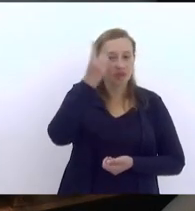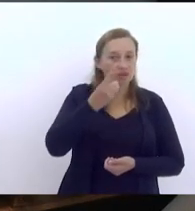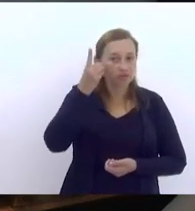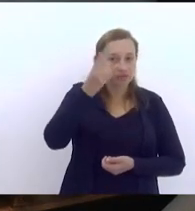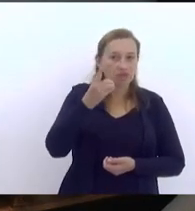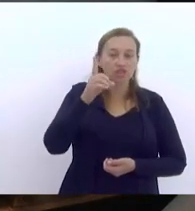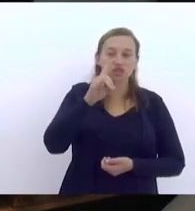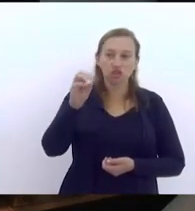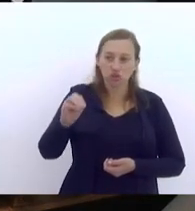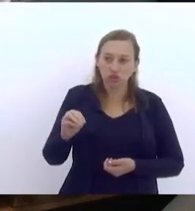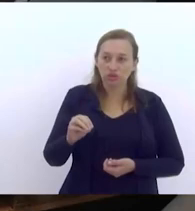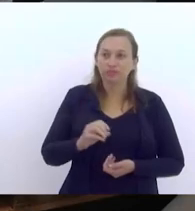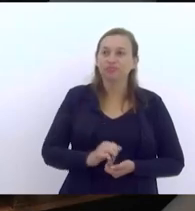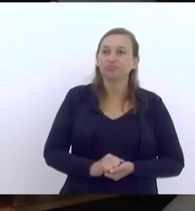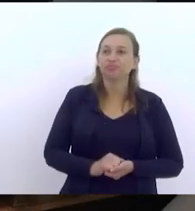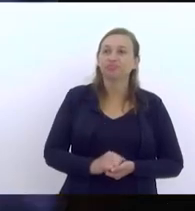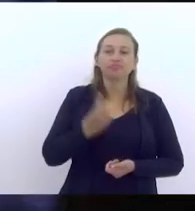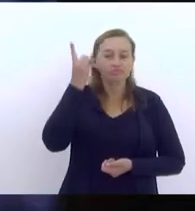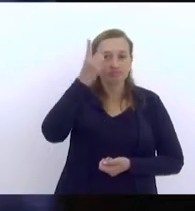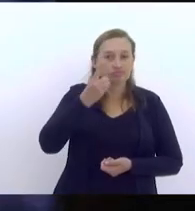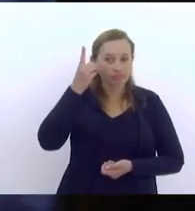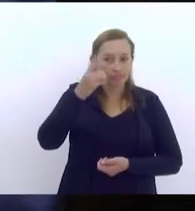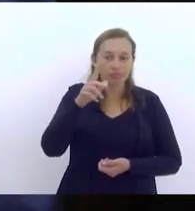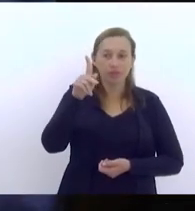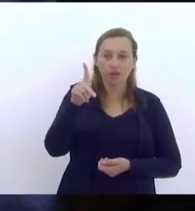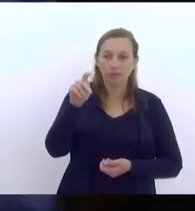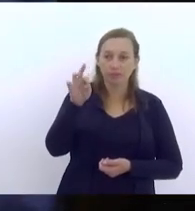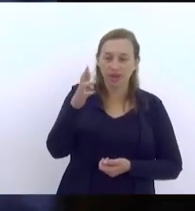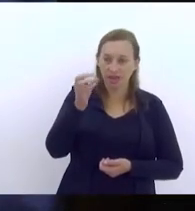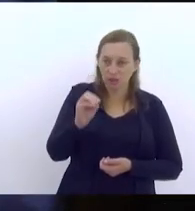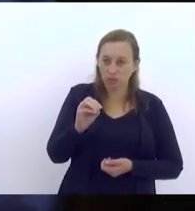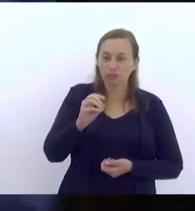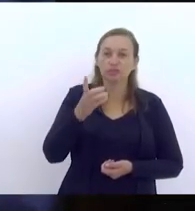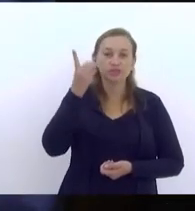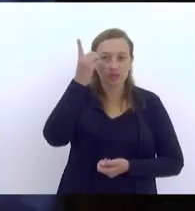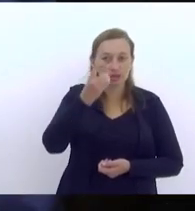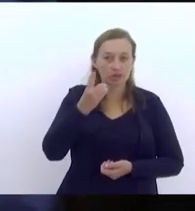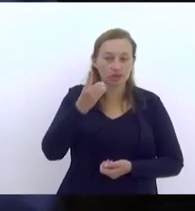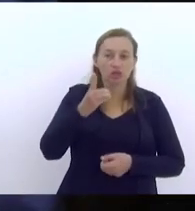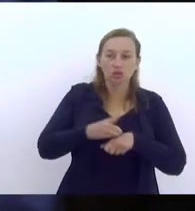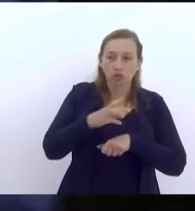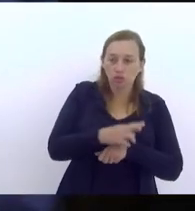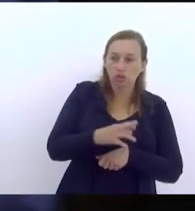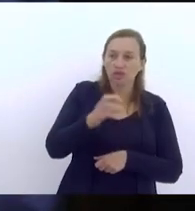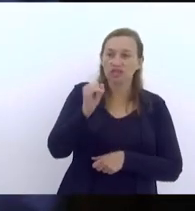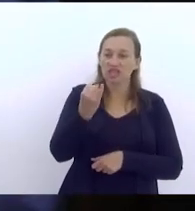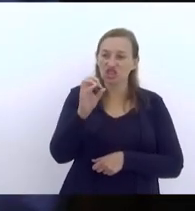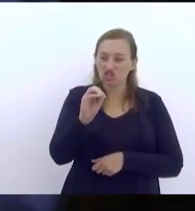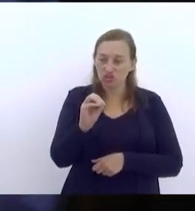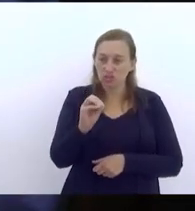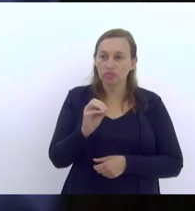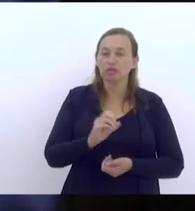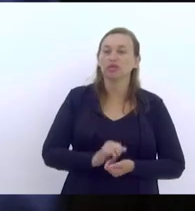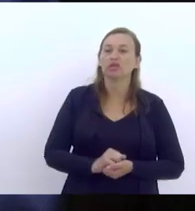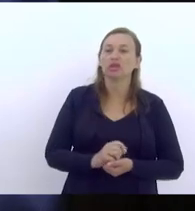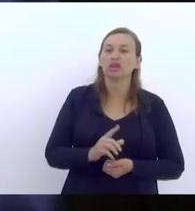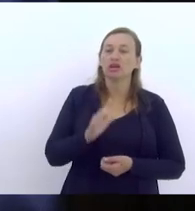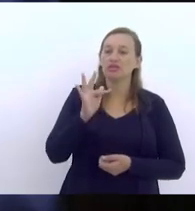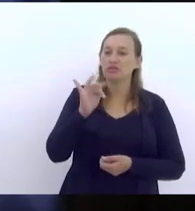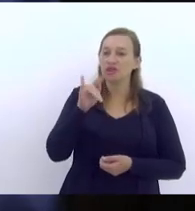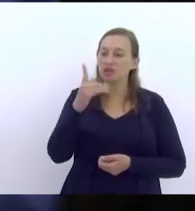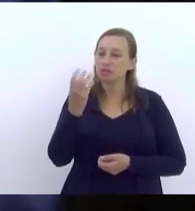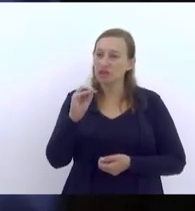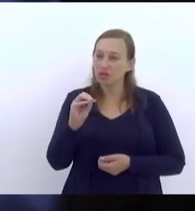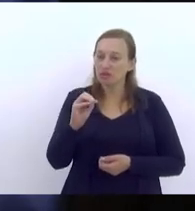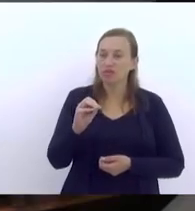Deputado Dionísio Lins. Deputado Pedro Ricardo. Doutor Serginho. Filipinho